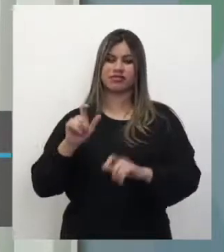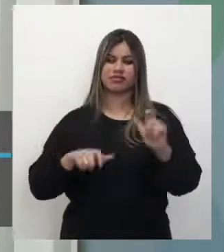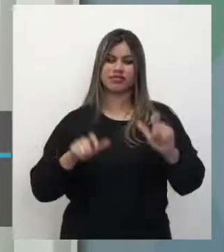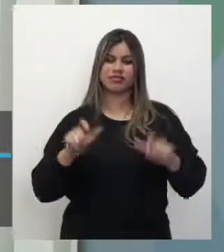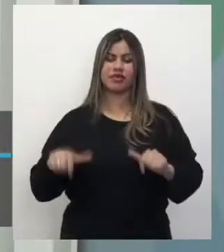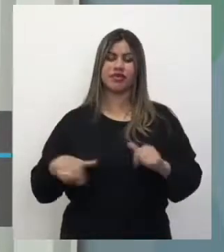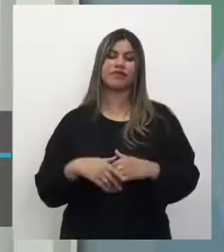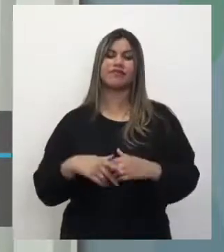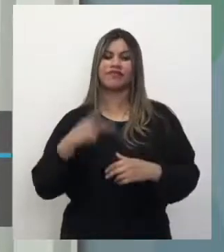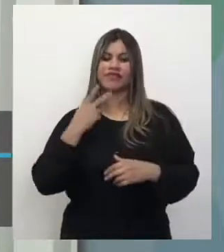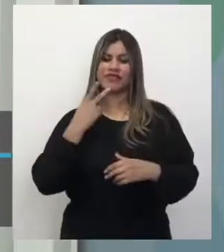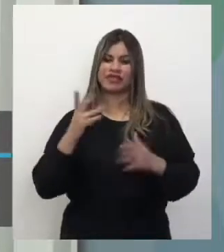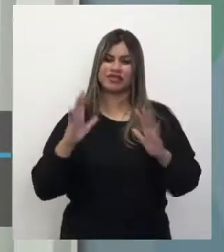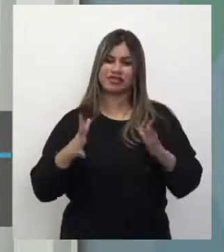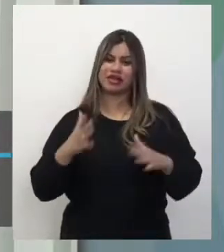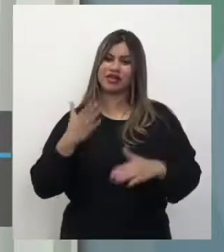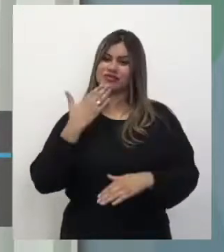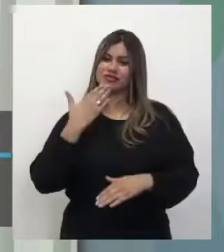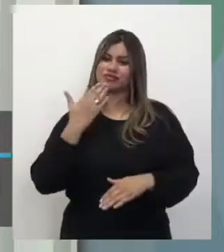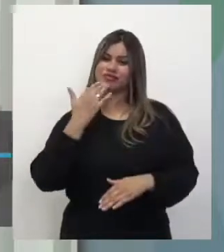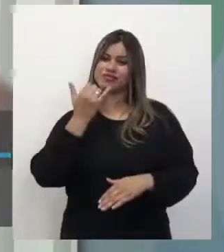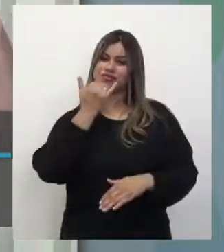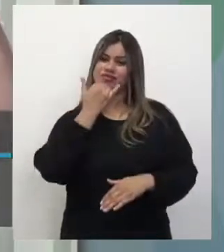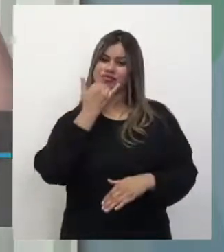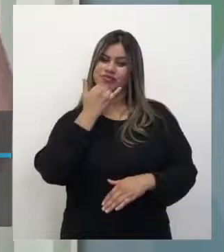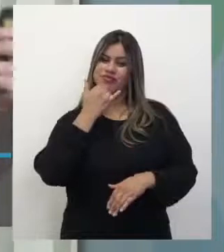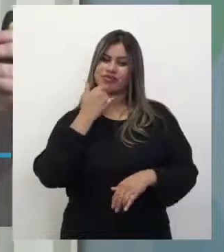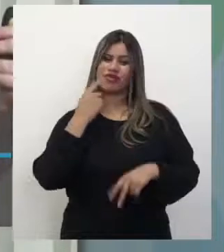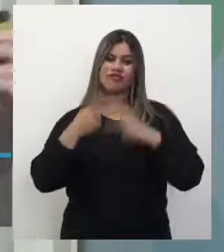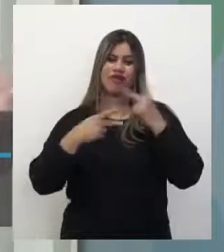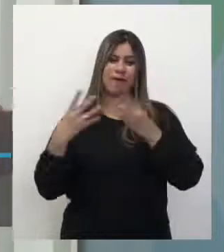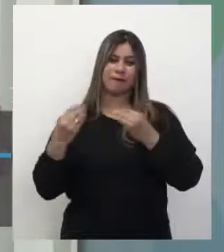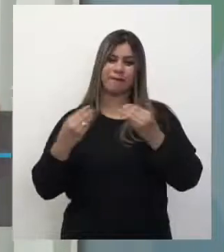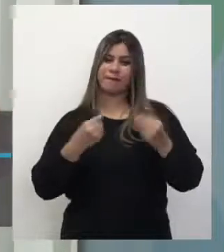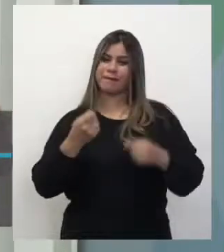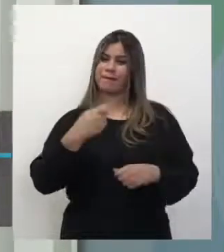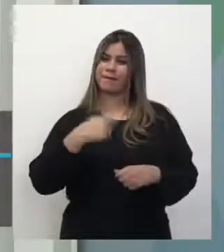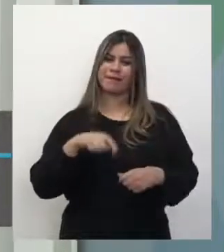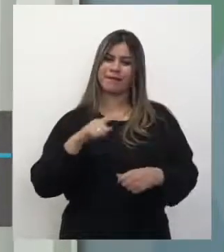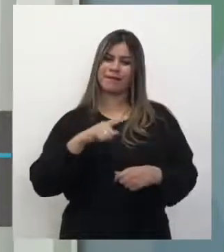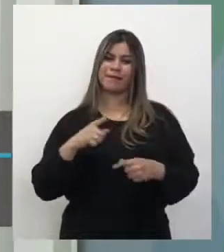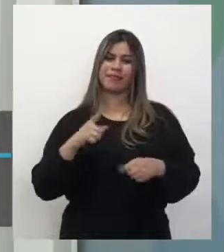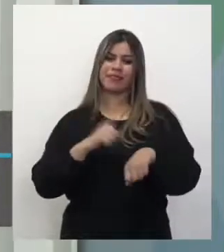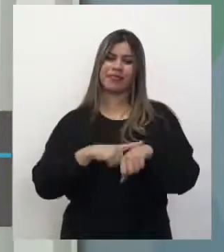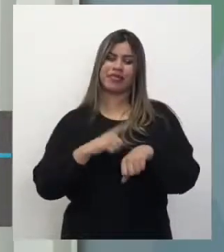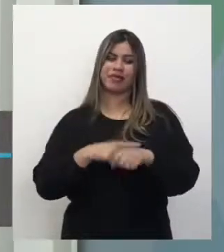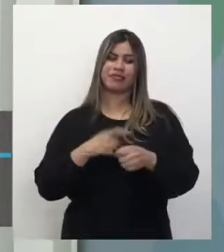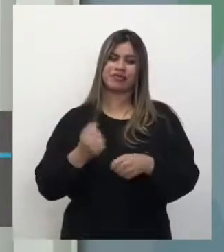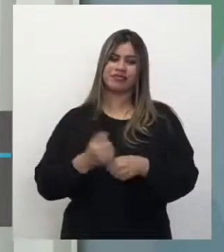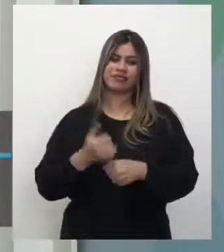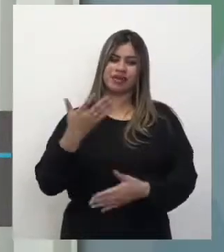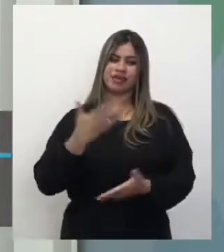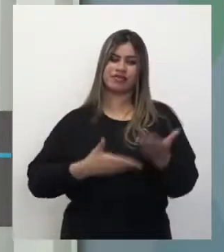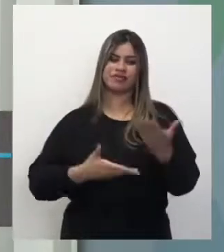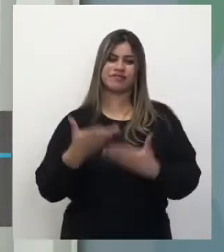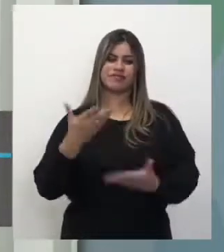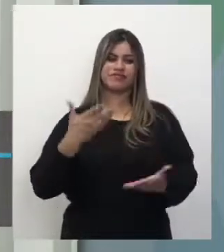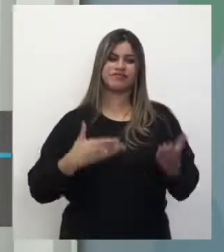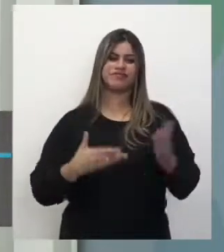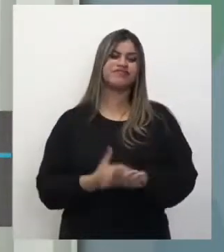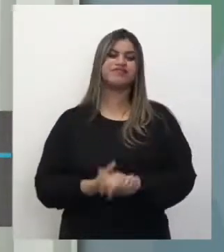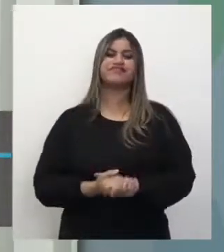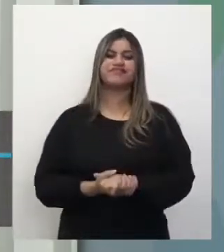Falado disso, gente, eu me despeço pedindo desculpa a vocês, né, por ter falado tanto hoje, para a gente não ter mais momento de